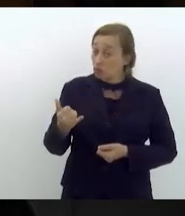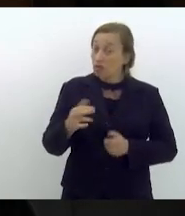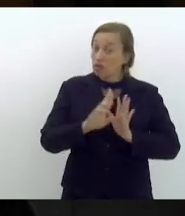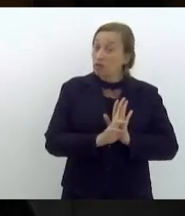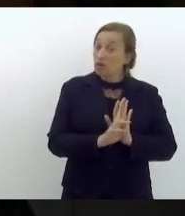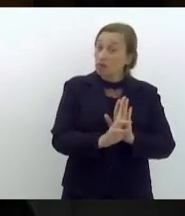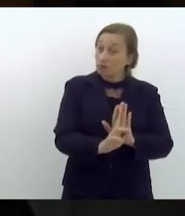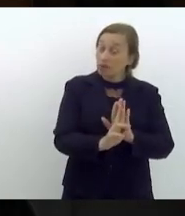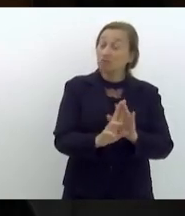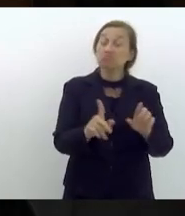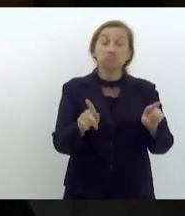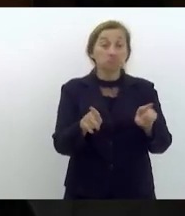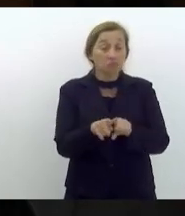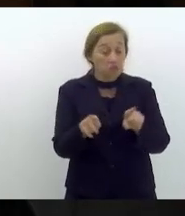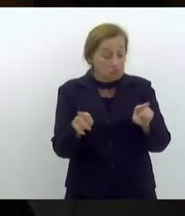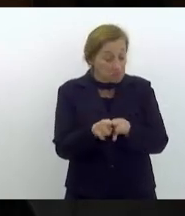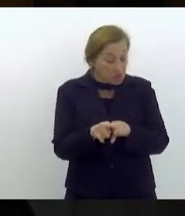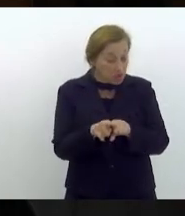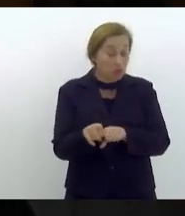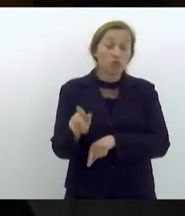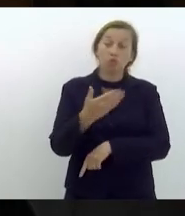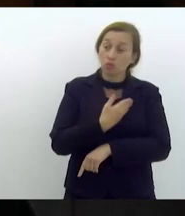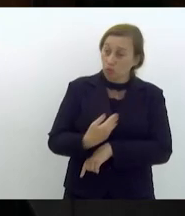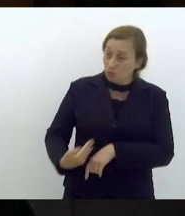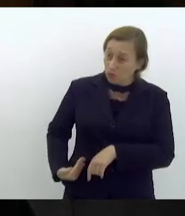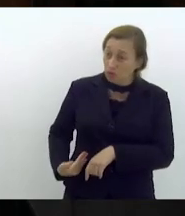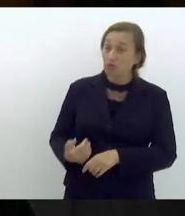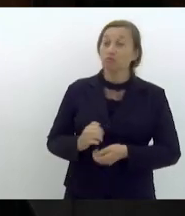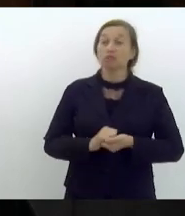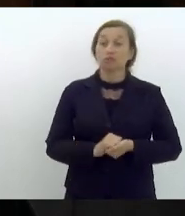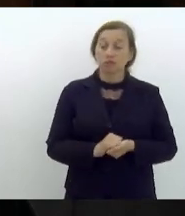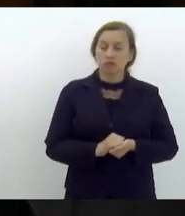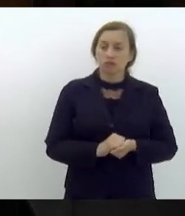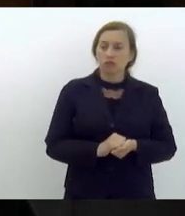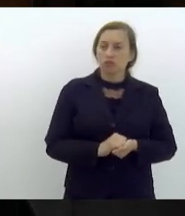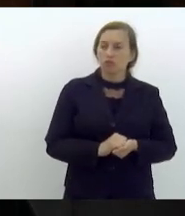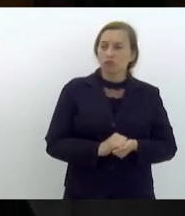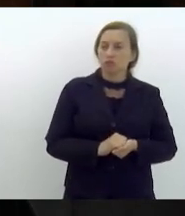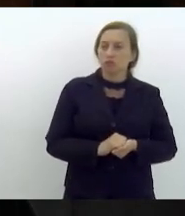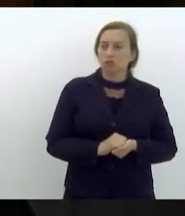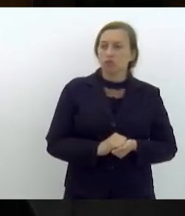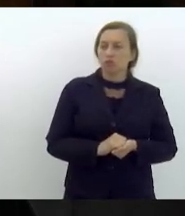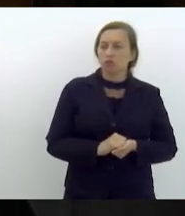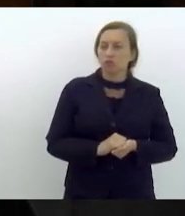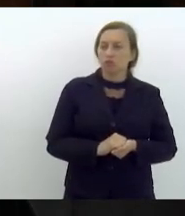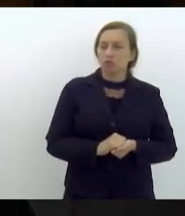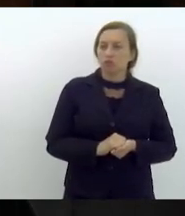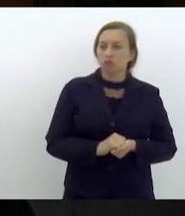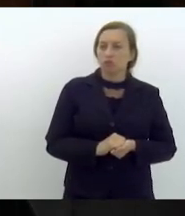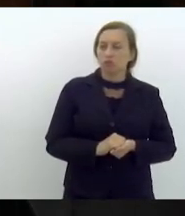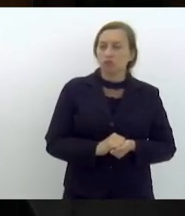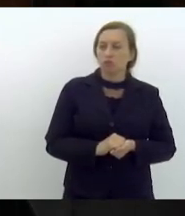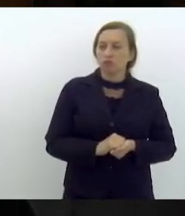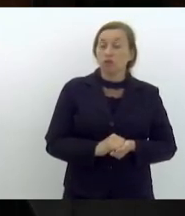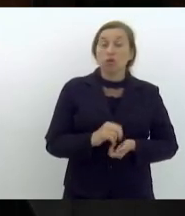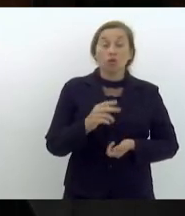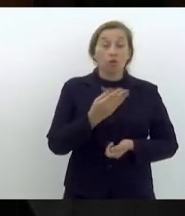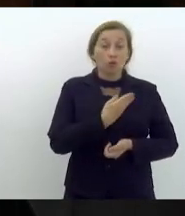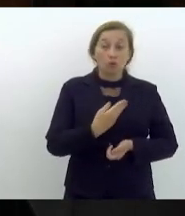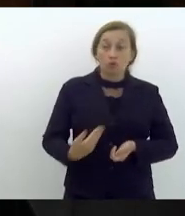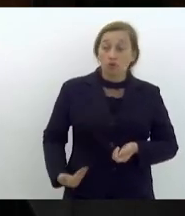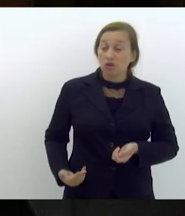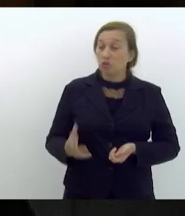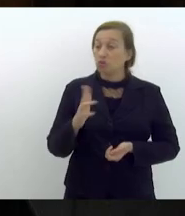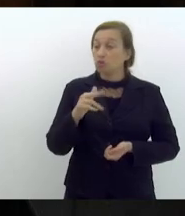representa também o governo o governo jamais deixa os presidentes da